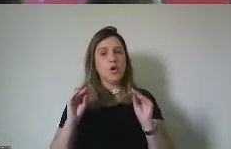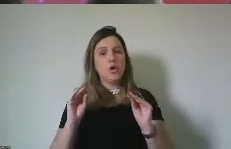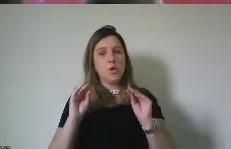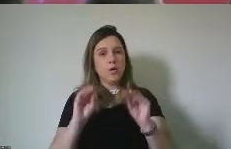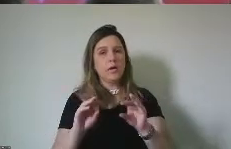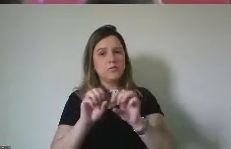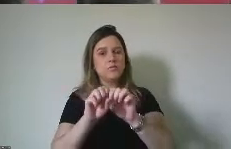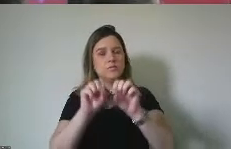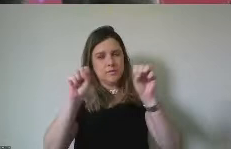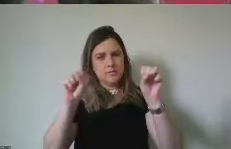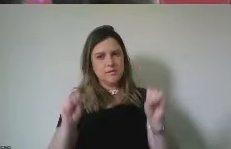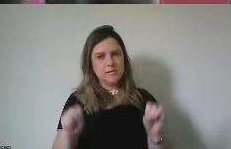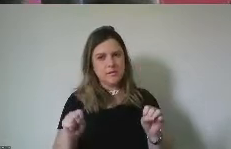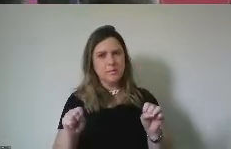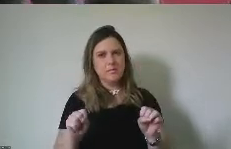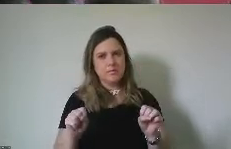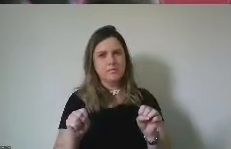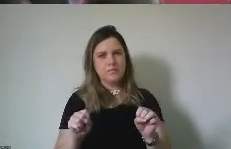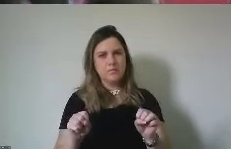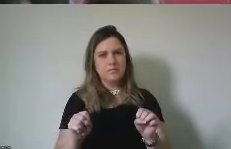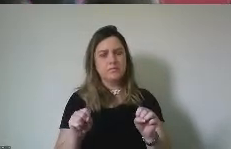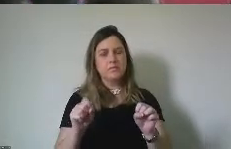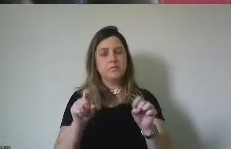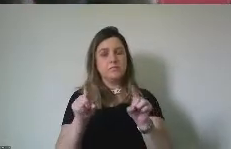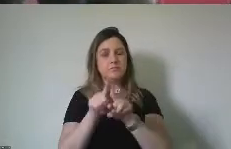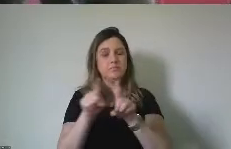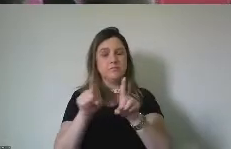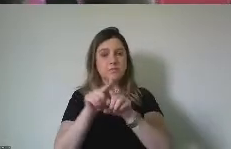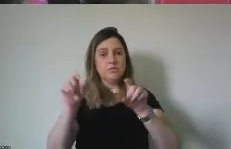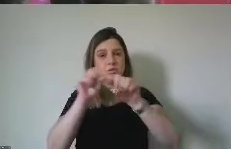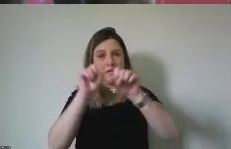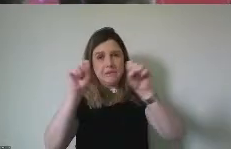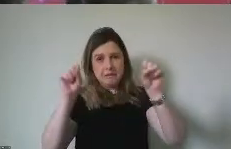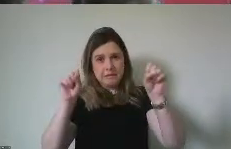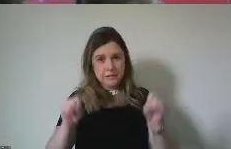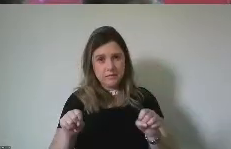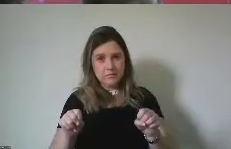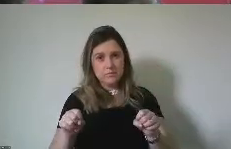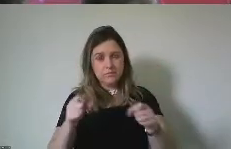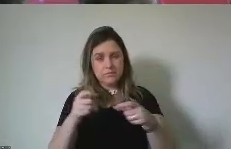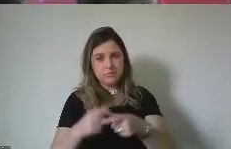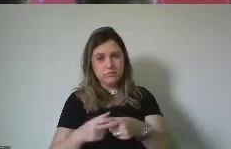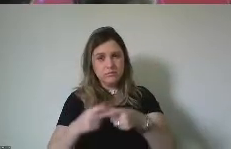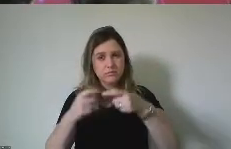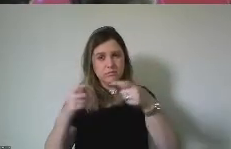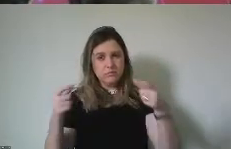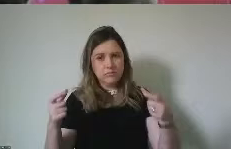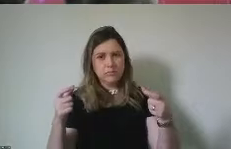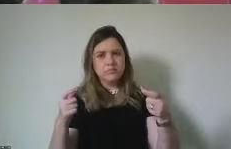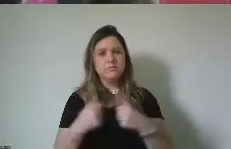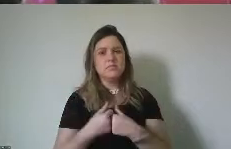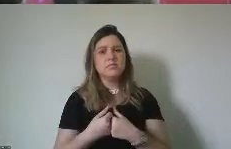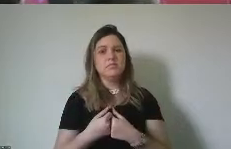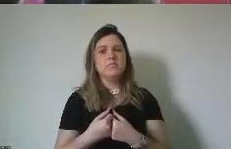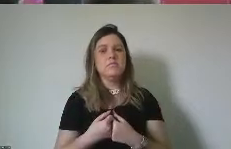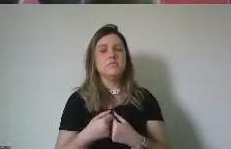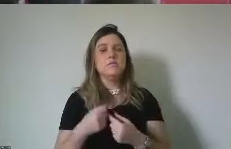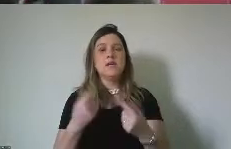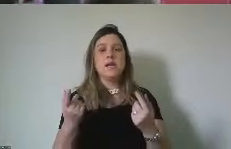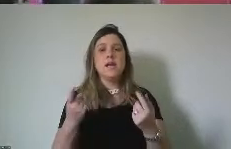por exemplo sistemas hvdc sistemas flexíveis de corrente alternada baterias